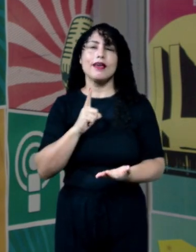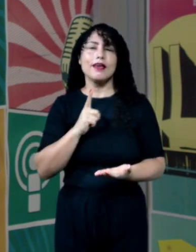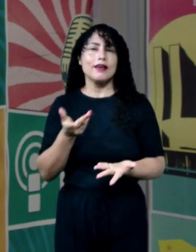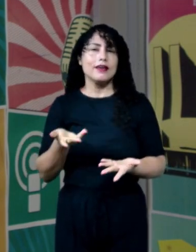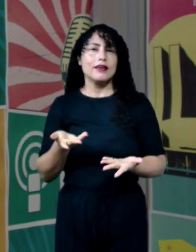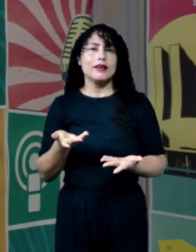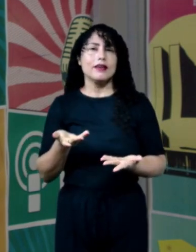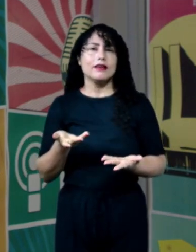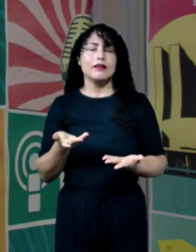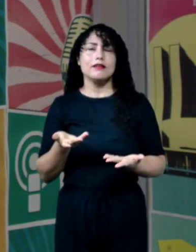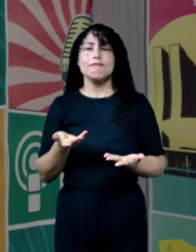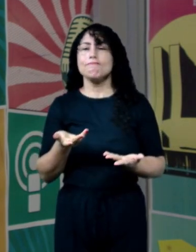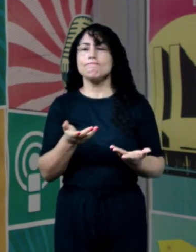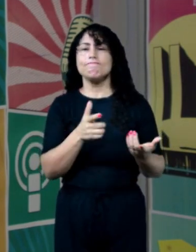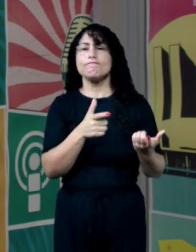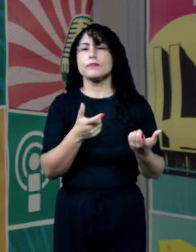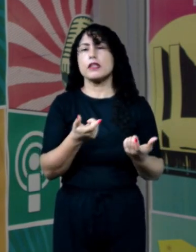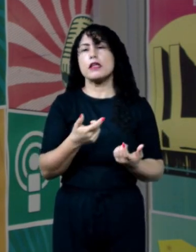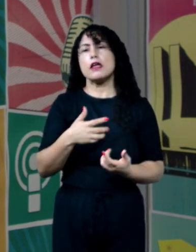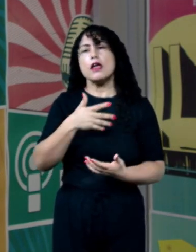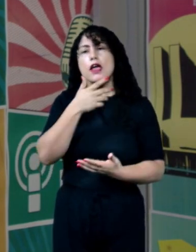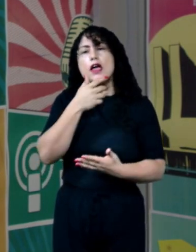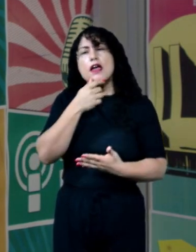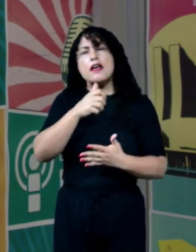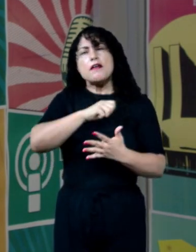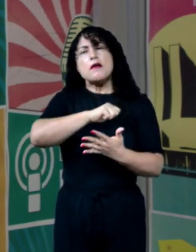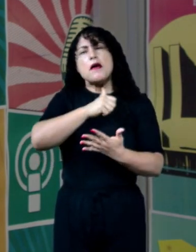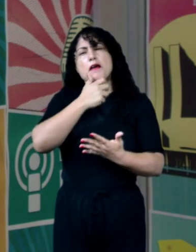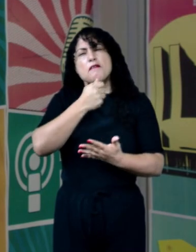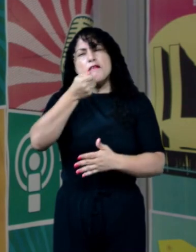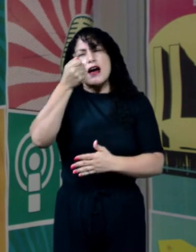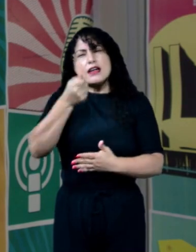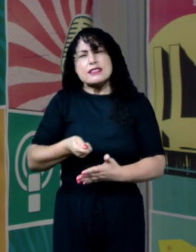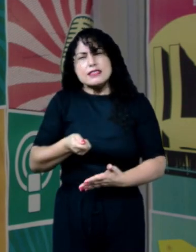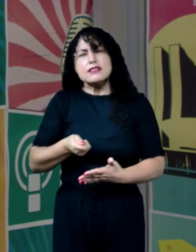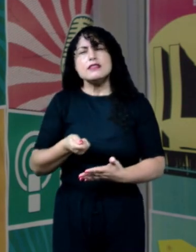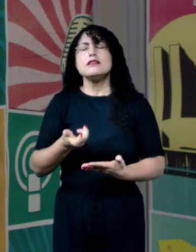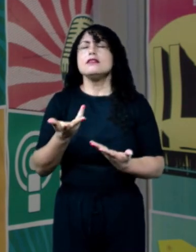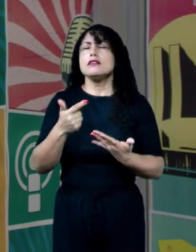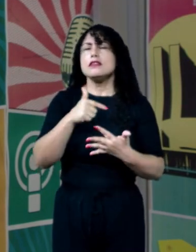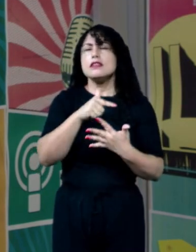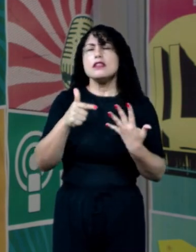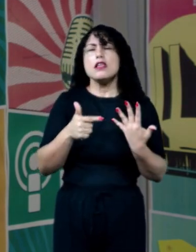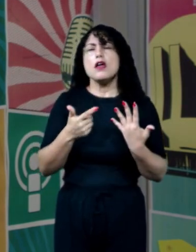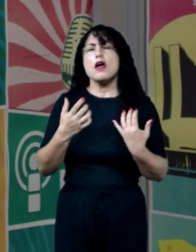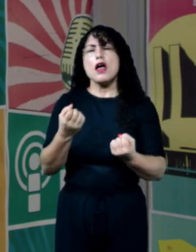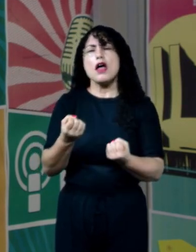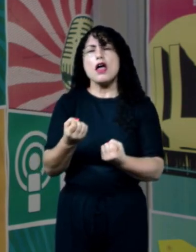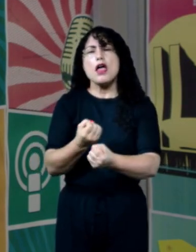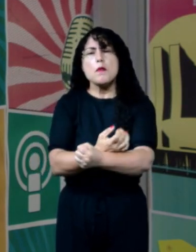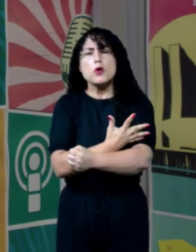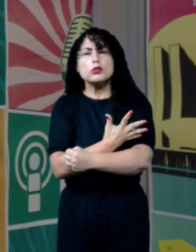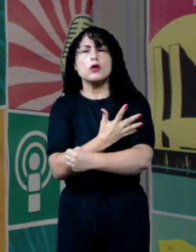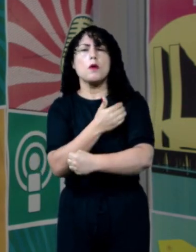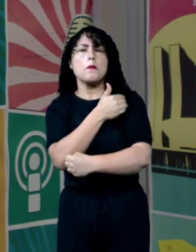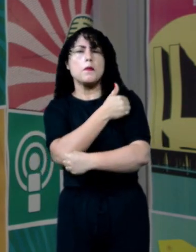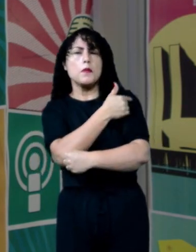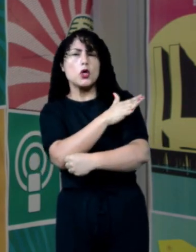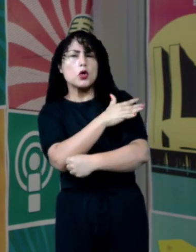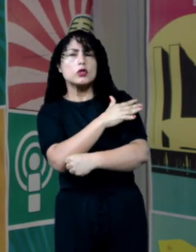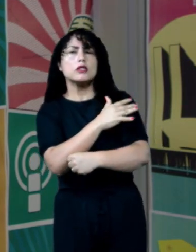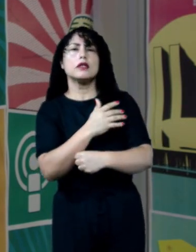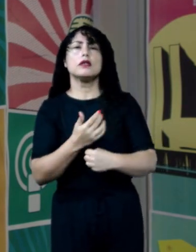em regimes fascistas esse apelo também às emoções, aos preconceitos. Mas isso é algo que está